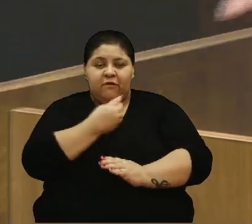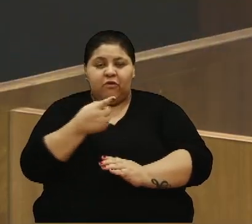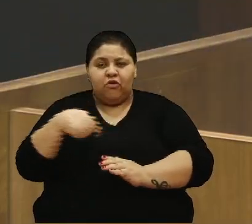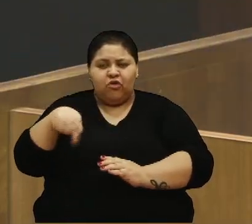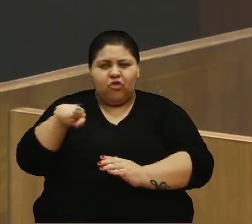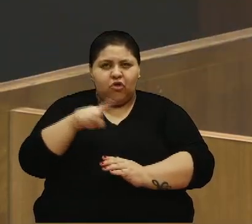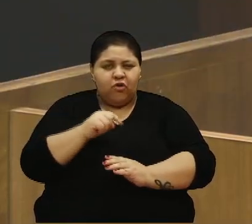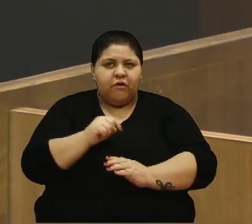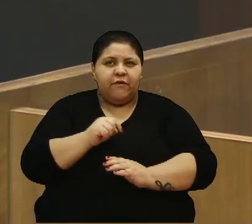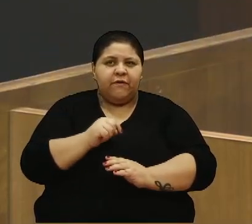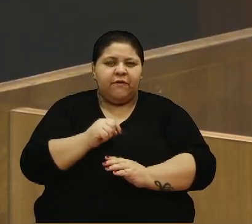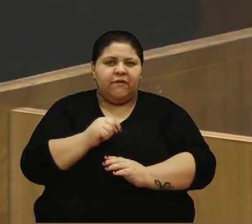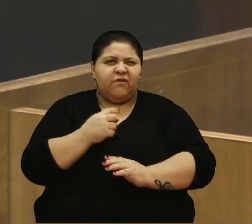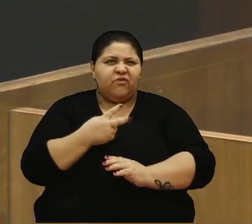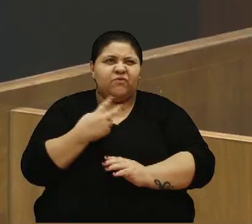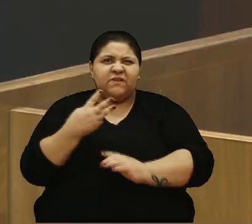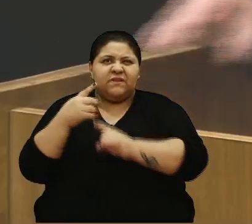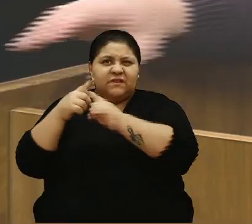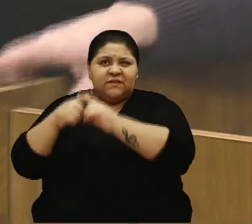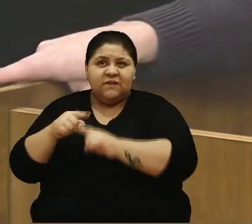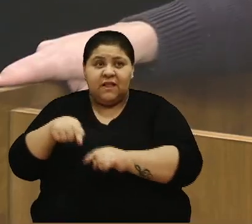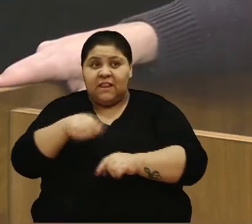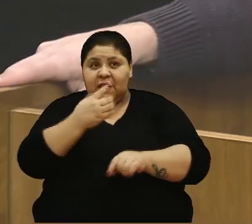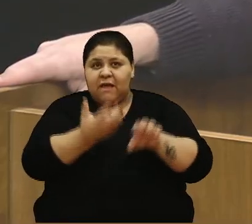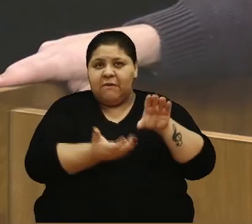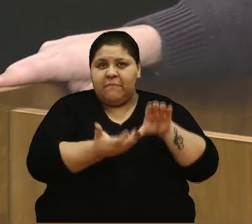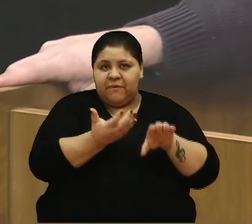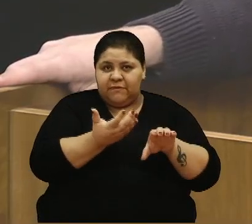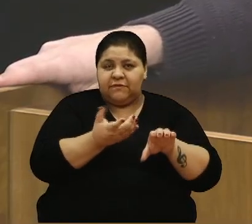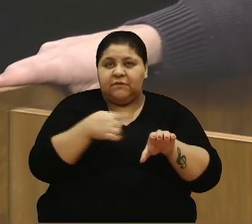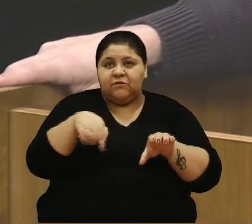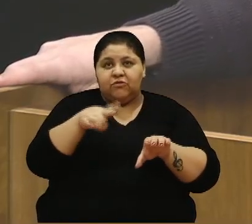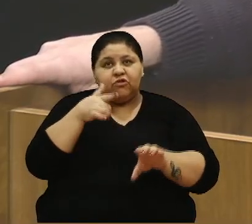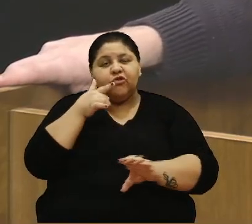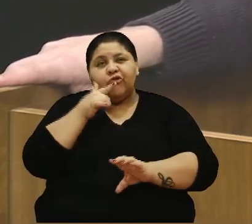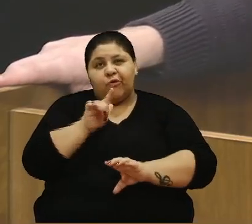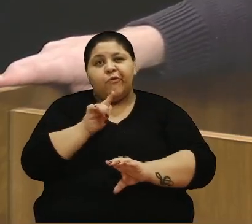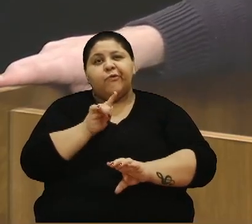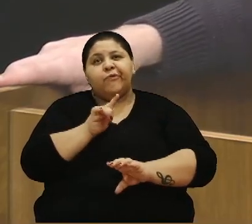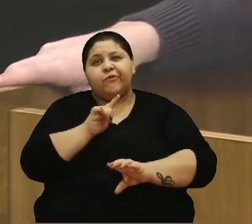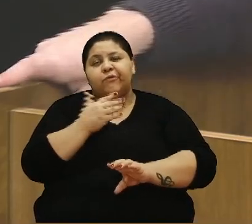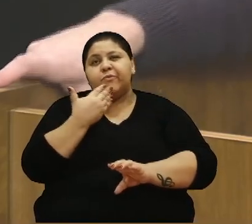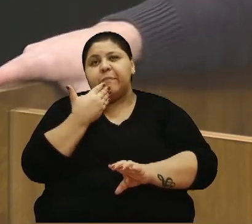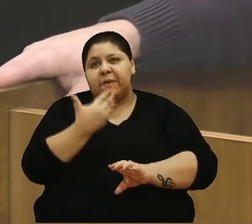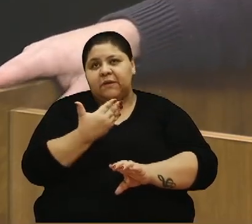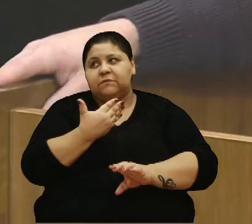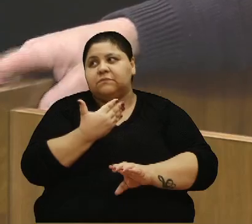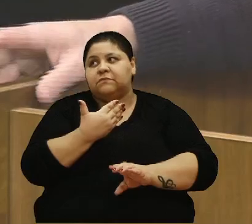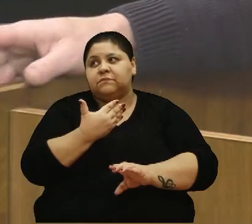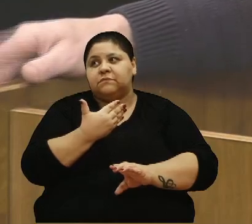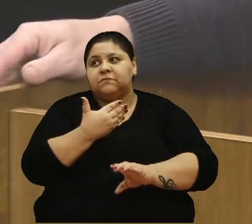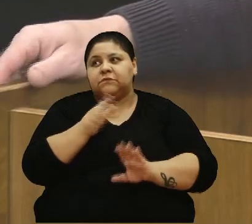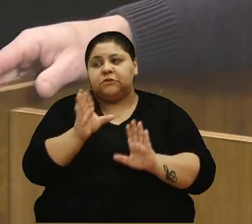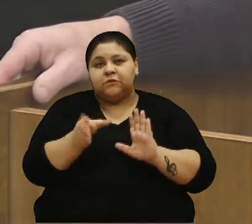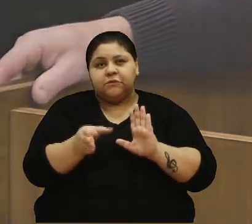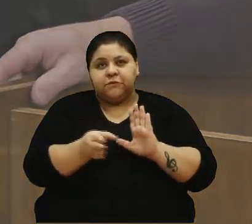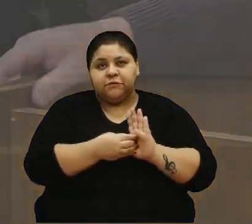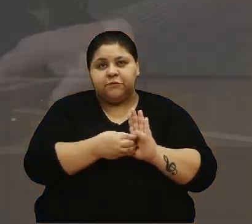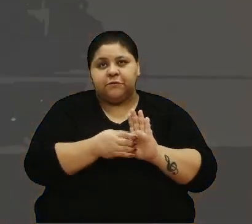de 2 ou 3 vezes em Brasília, e a gente conseguiu, então, e peço que coloque